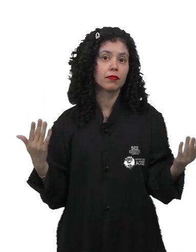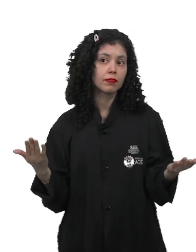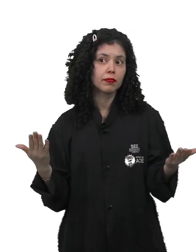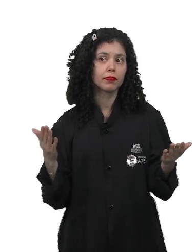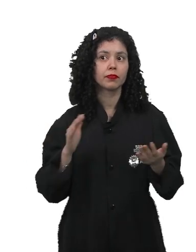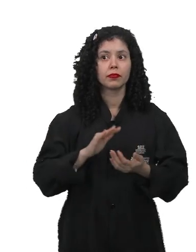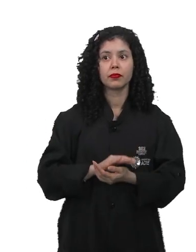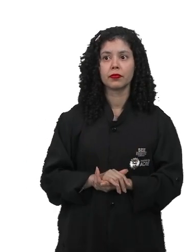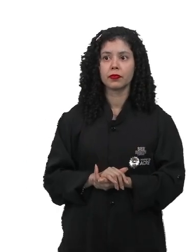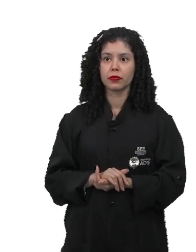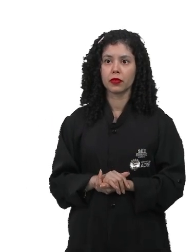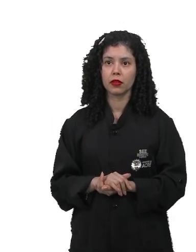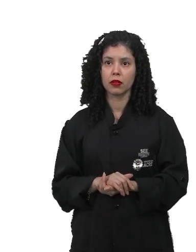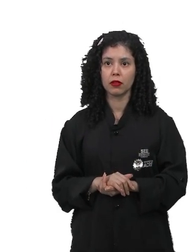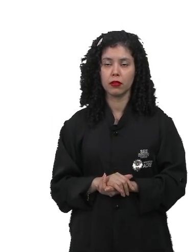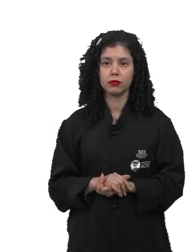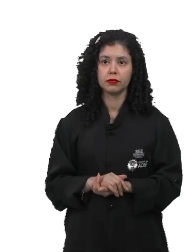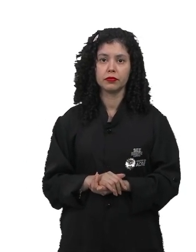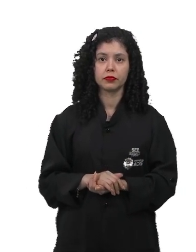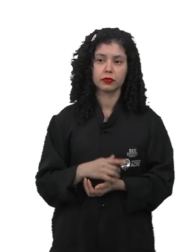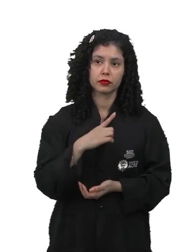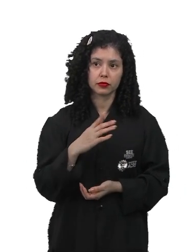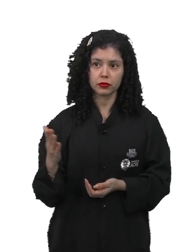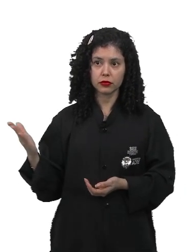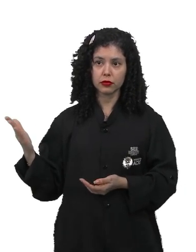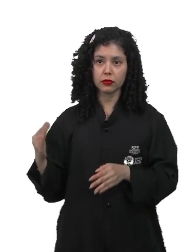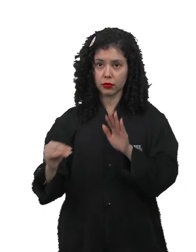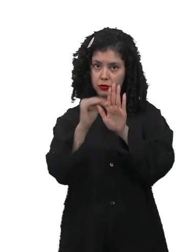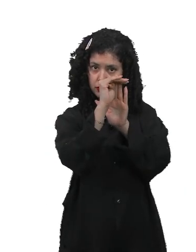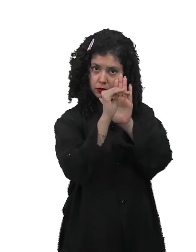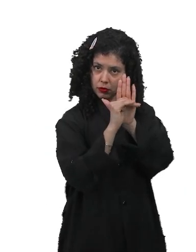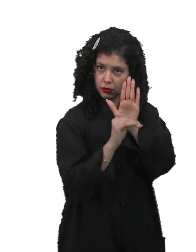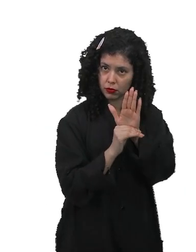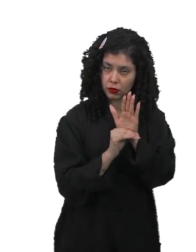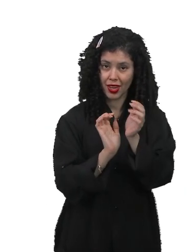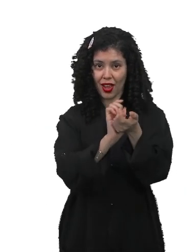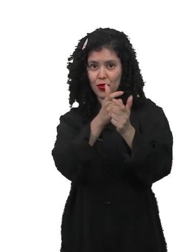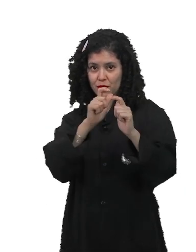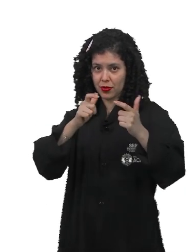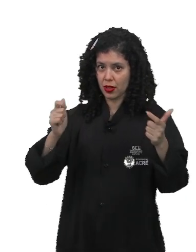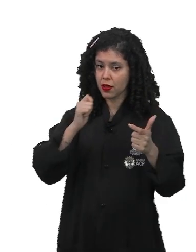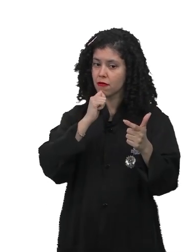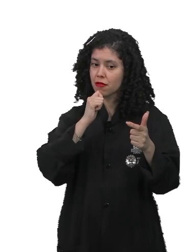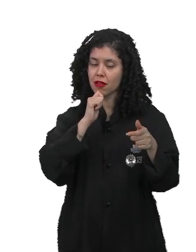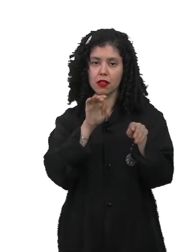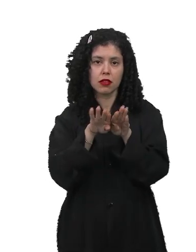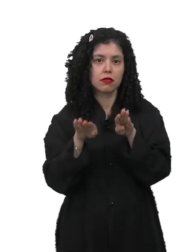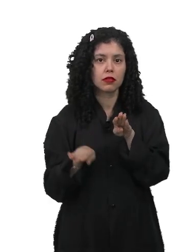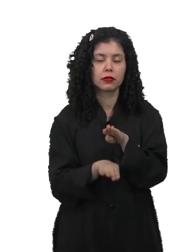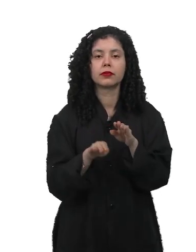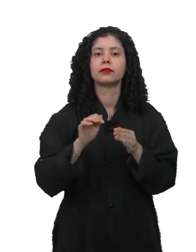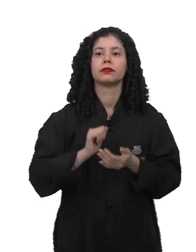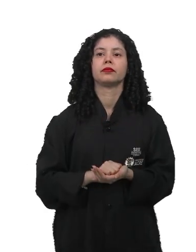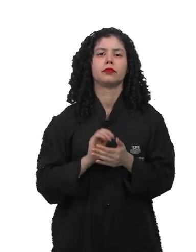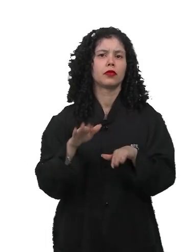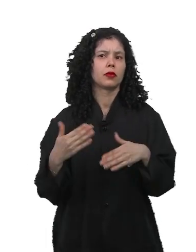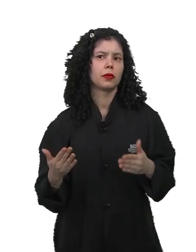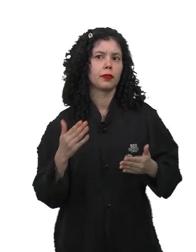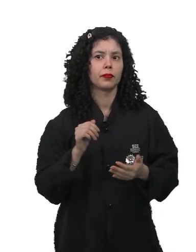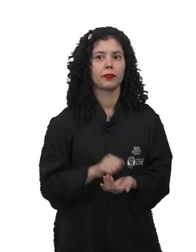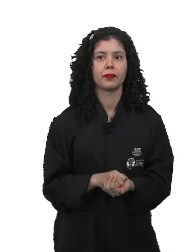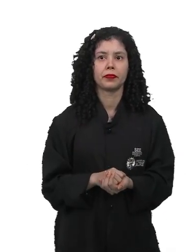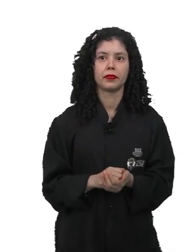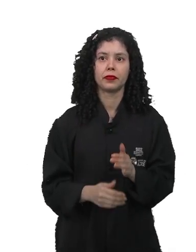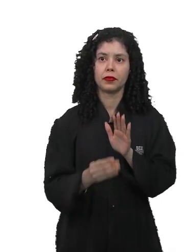sociais? Nós temos alguns fatores que aumentam essas desigualdades. E quais são? Nós